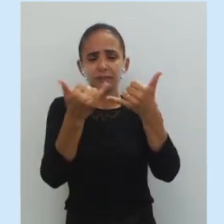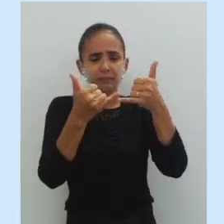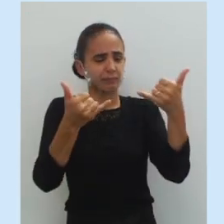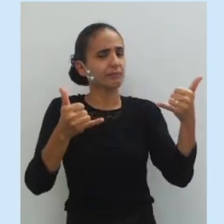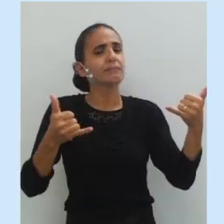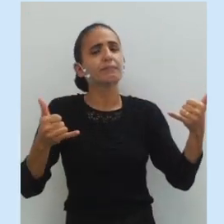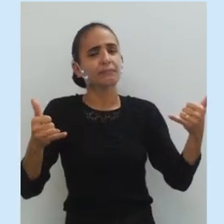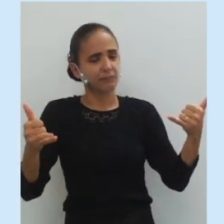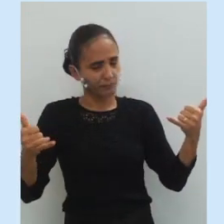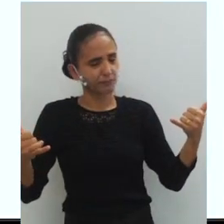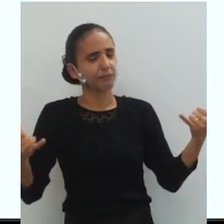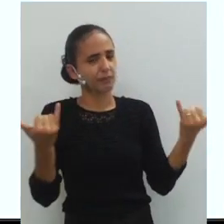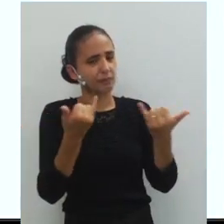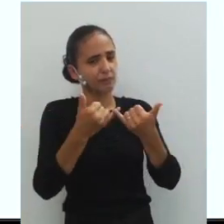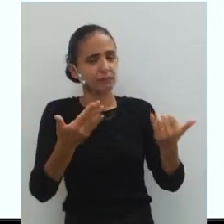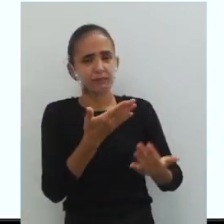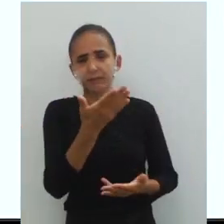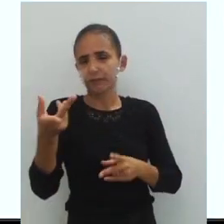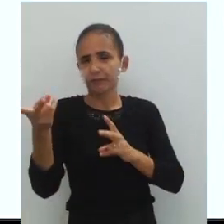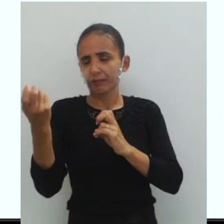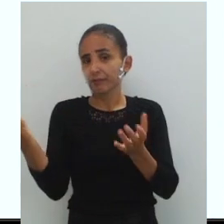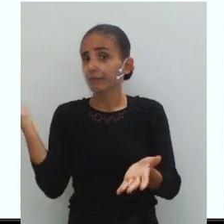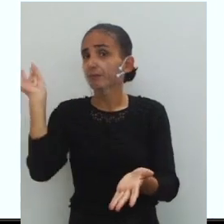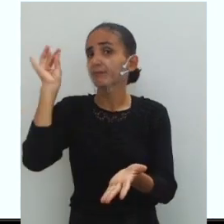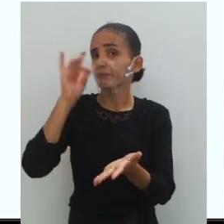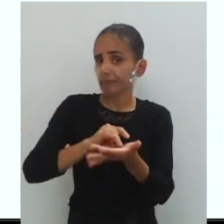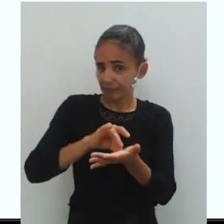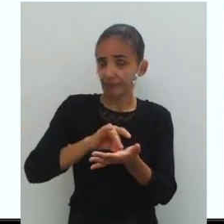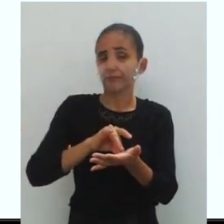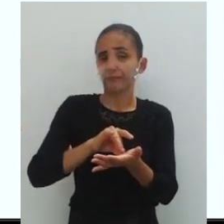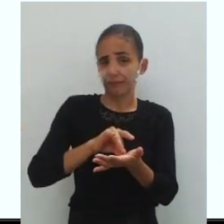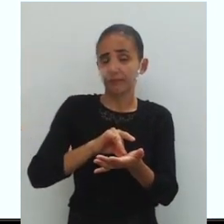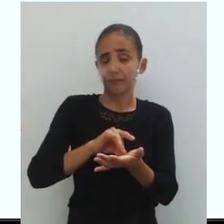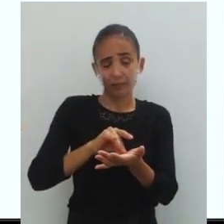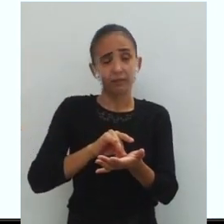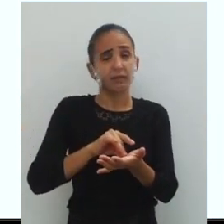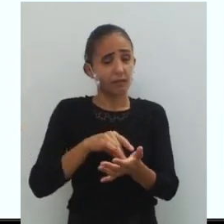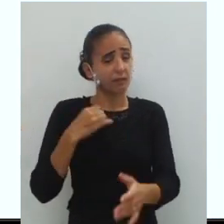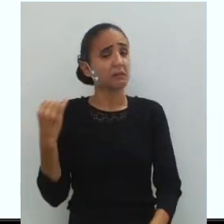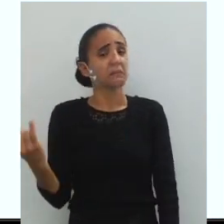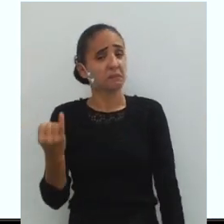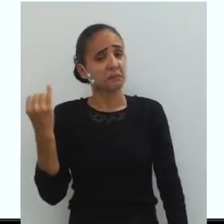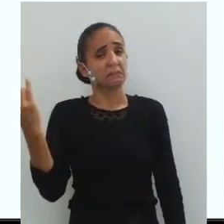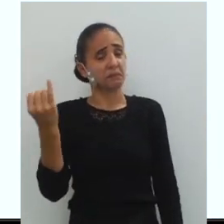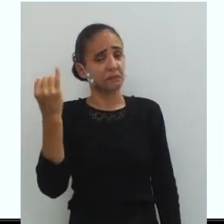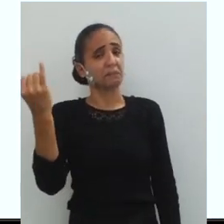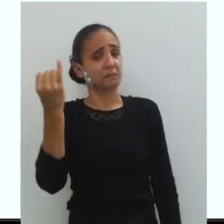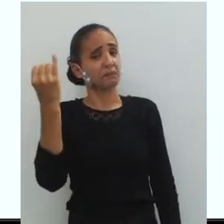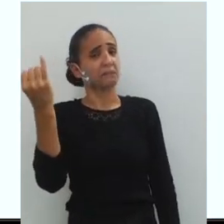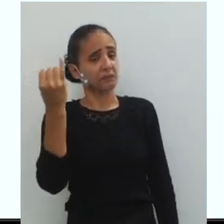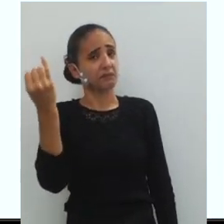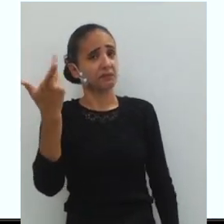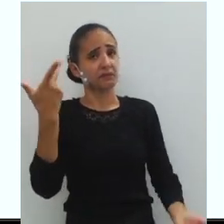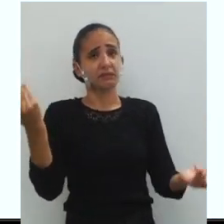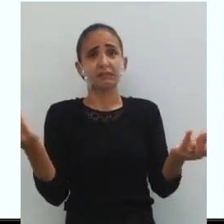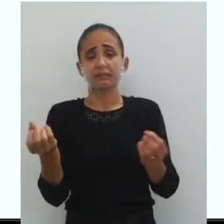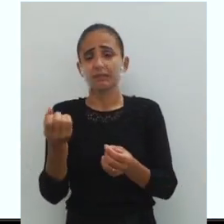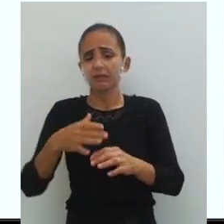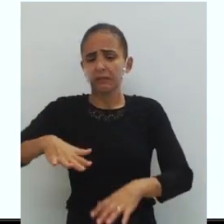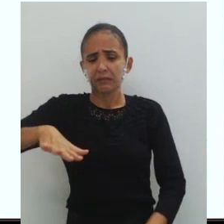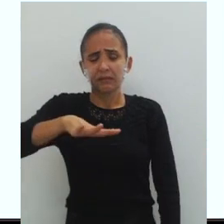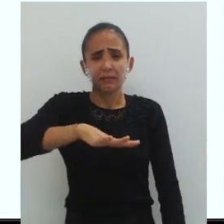eletricidade. Então, o biodigestor, na realidade, é uma grande inovação, principalmente